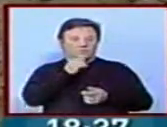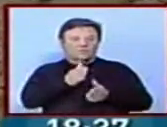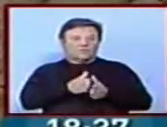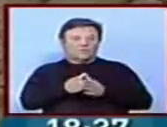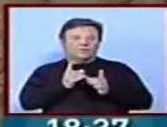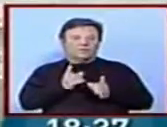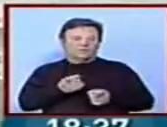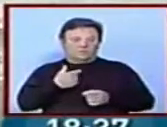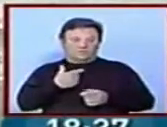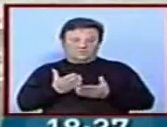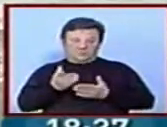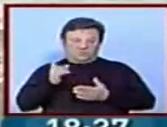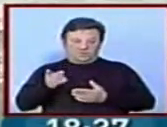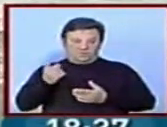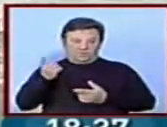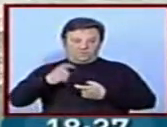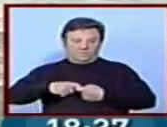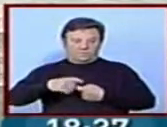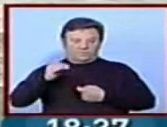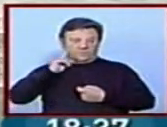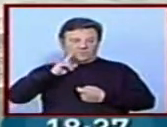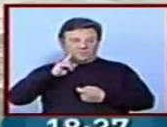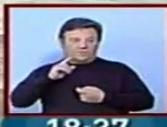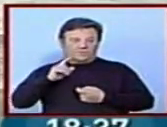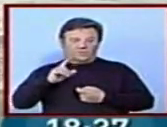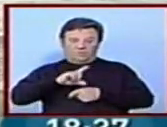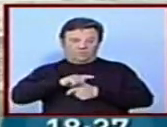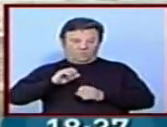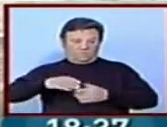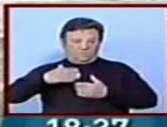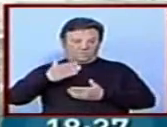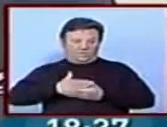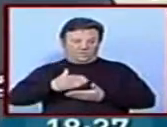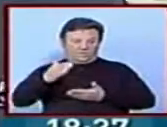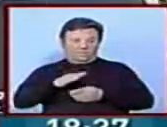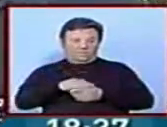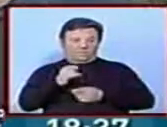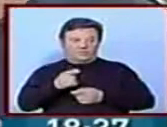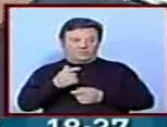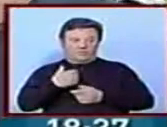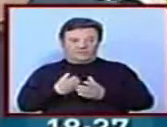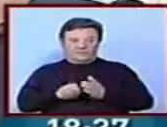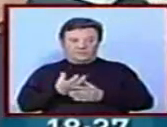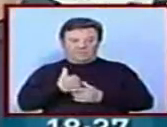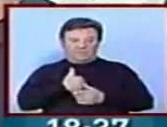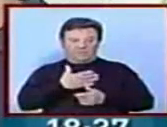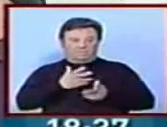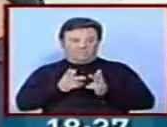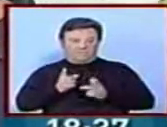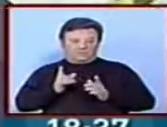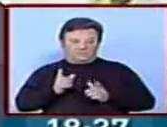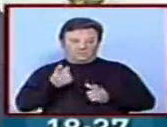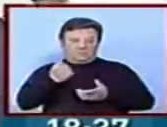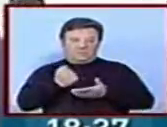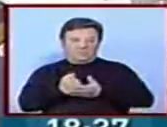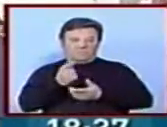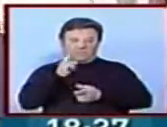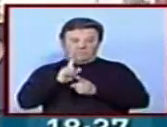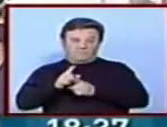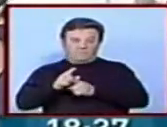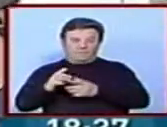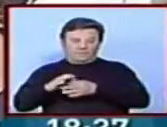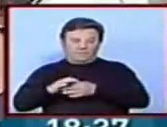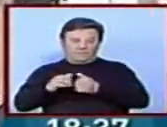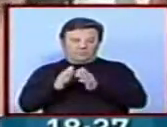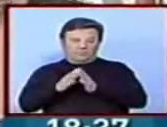usufruem? A escola tem sido um parceiro fundamental desde o primeiro dia que criamos a empresa. Há um apoio permanente em